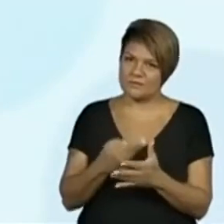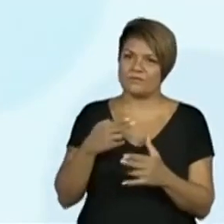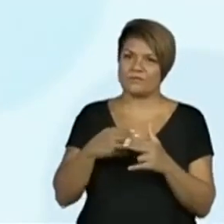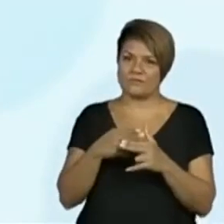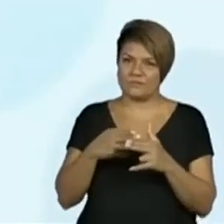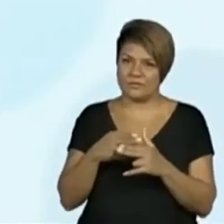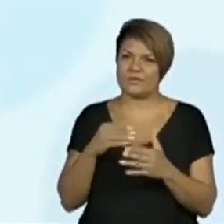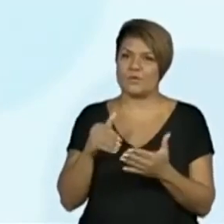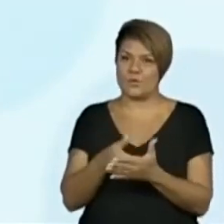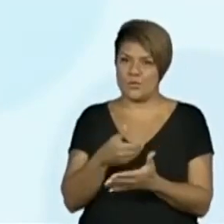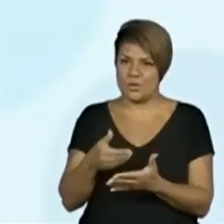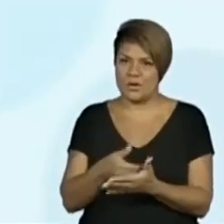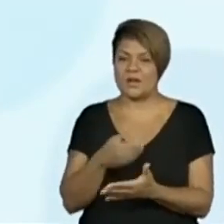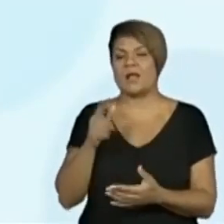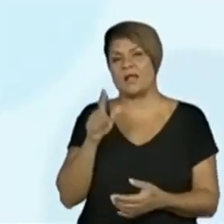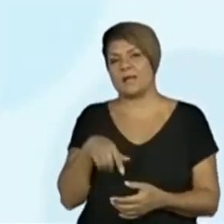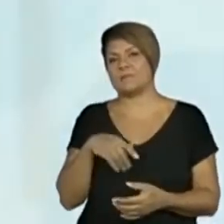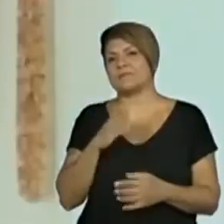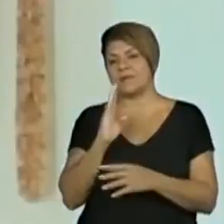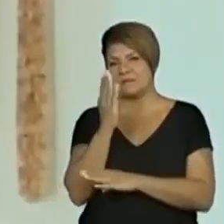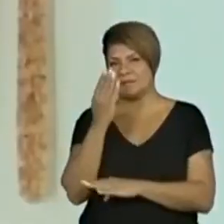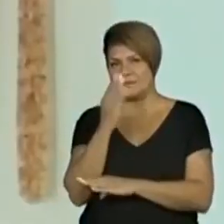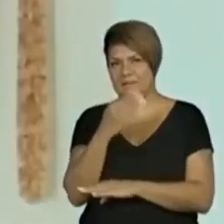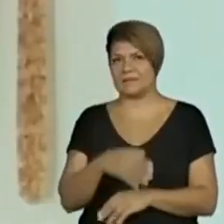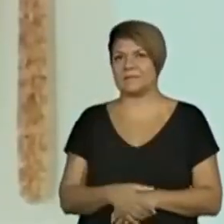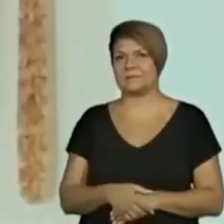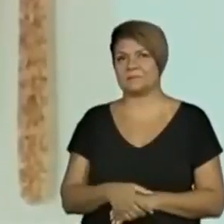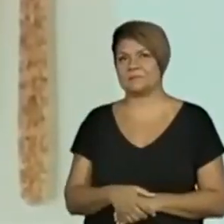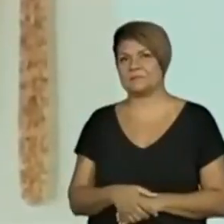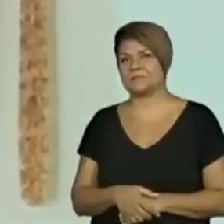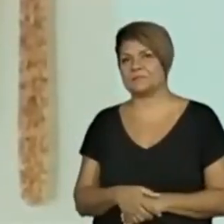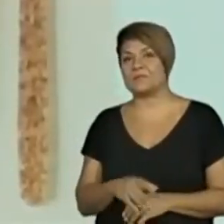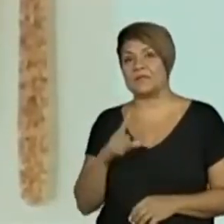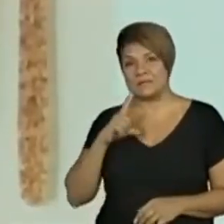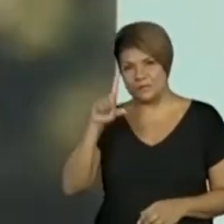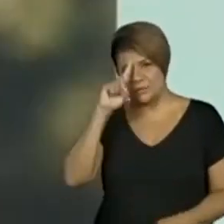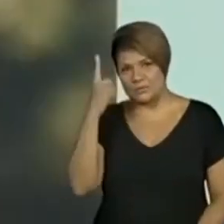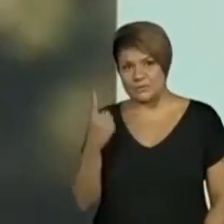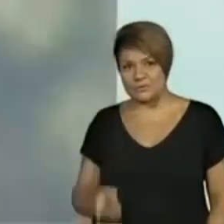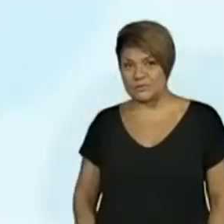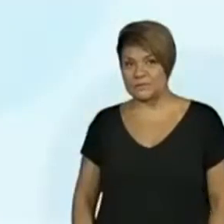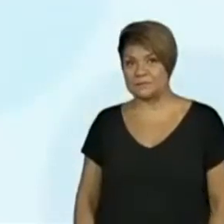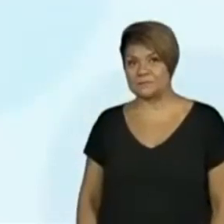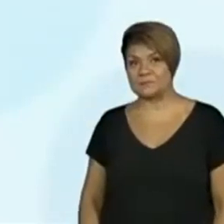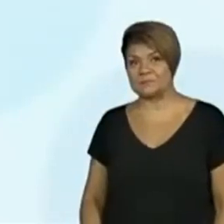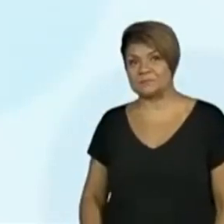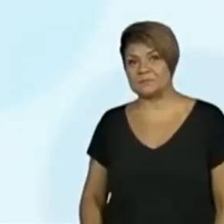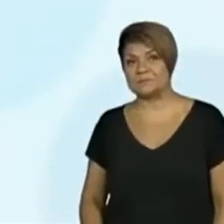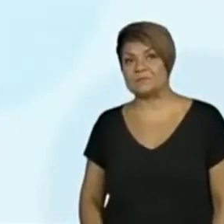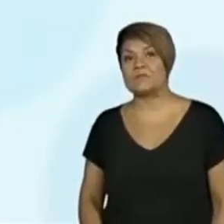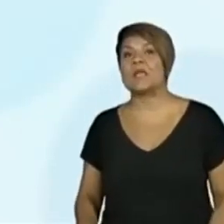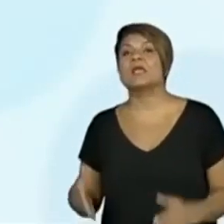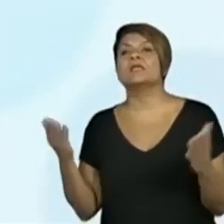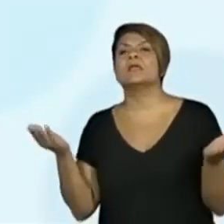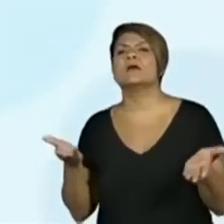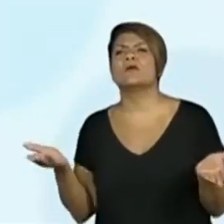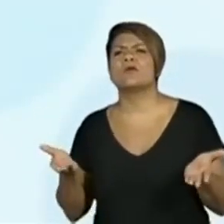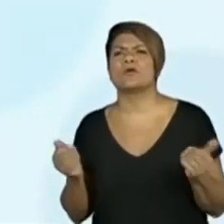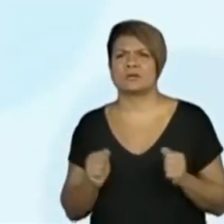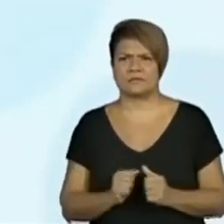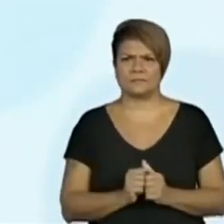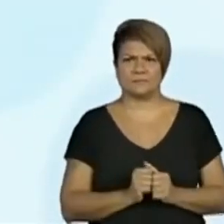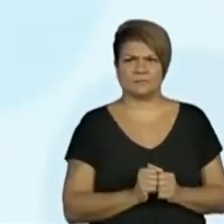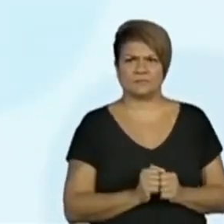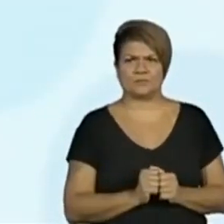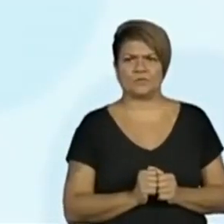de madeira certo alguma dúvida muito obrigada professora Então vamos lá e agora